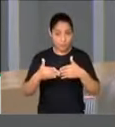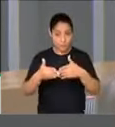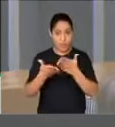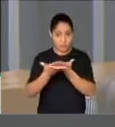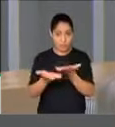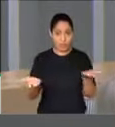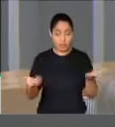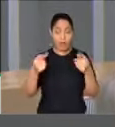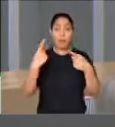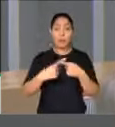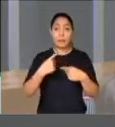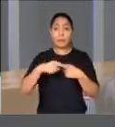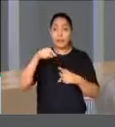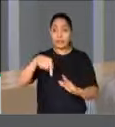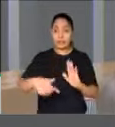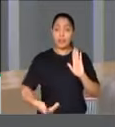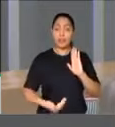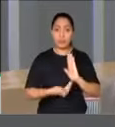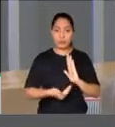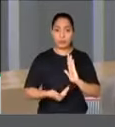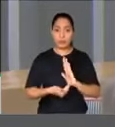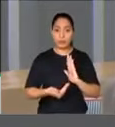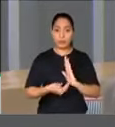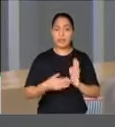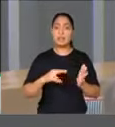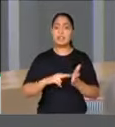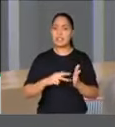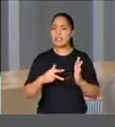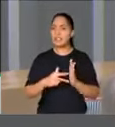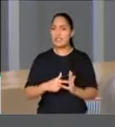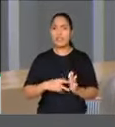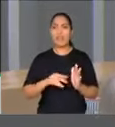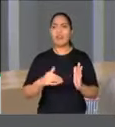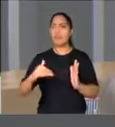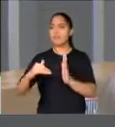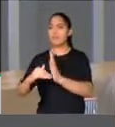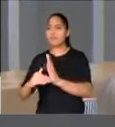o Congresso, as casas legislativas,